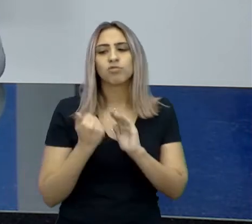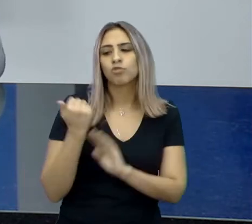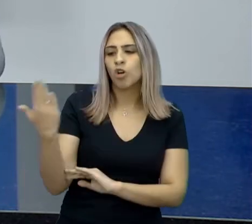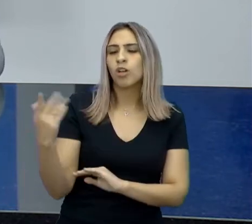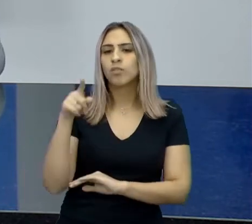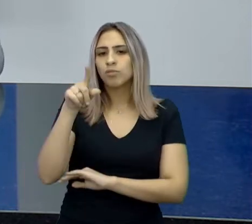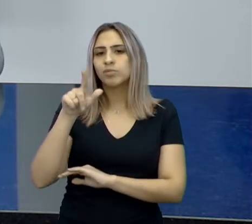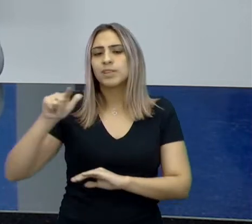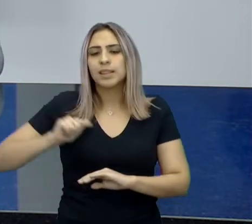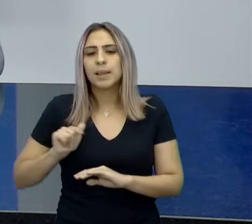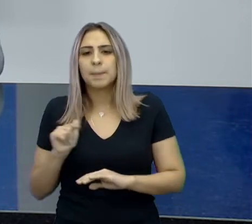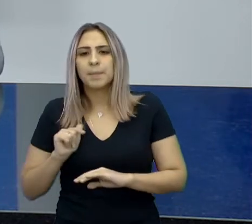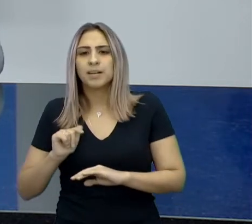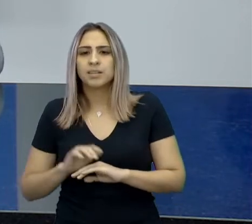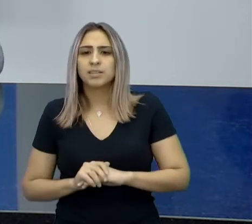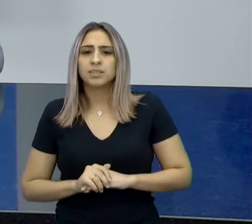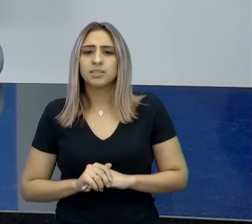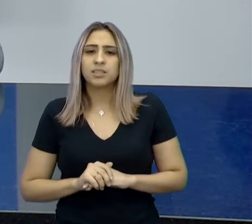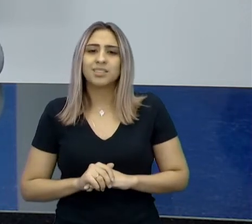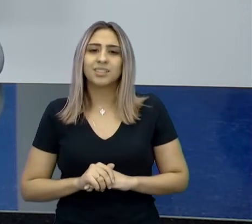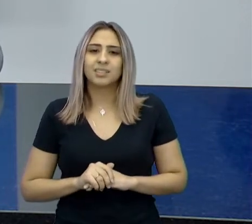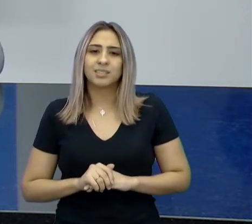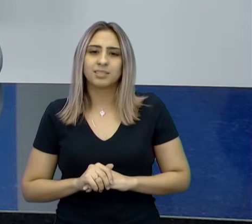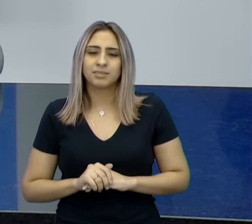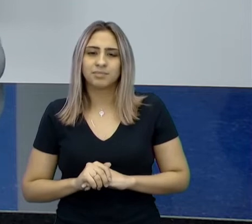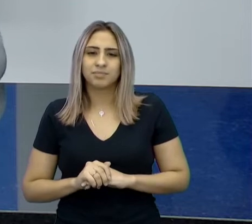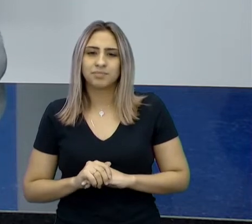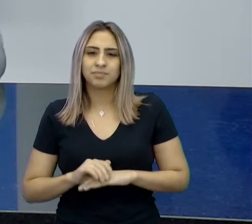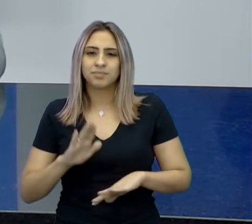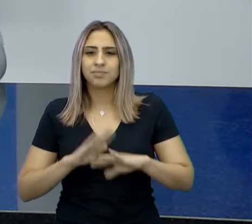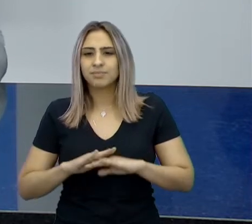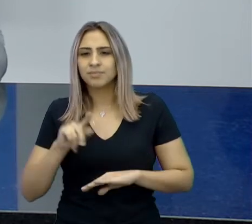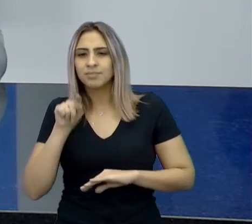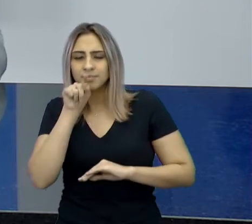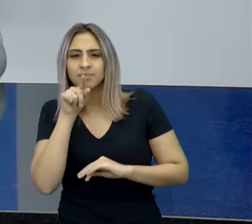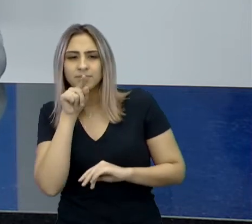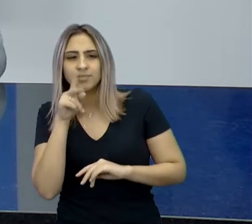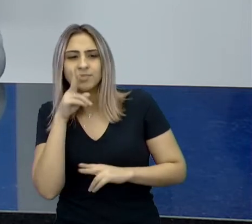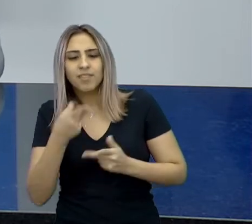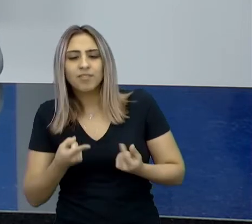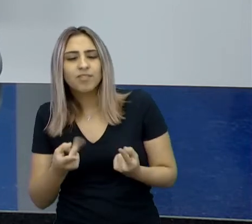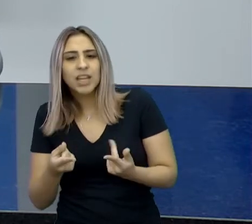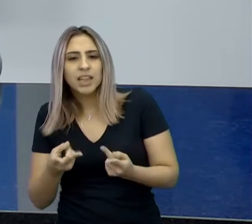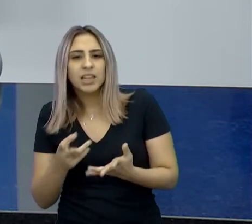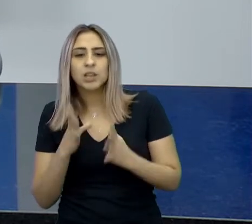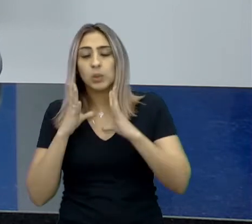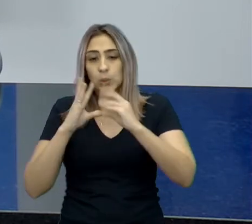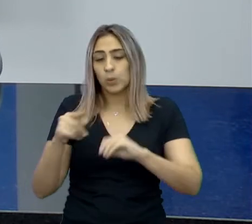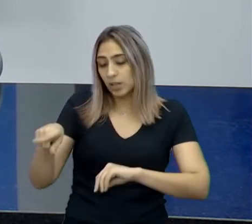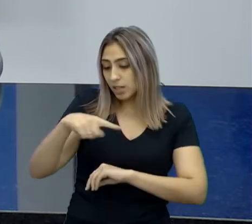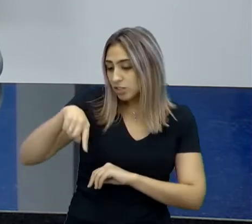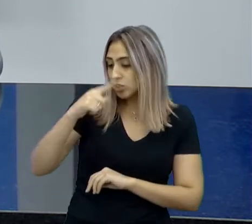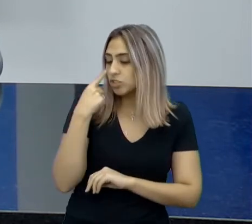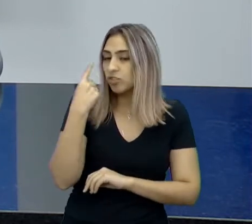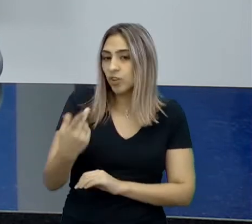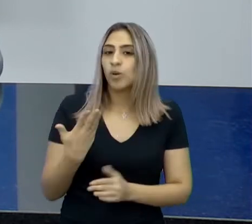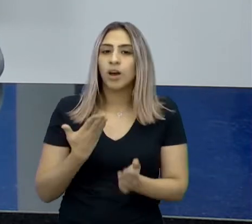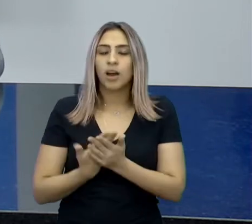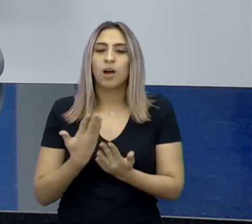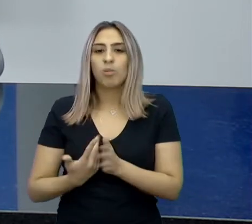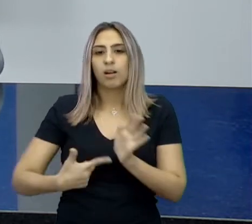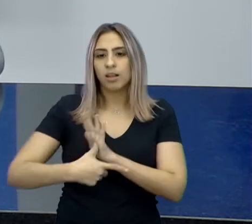aí você tem um déficit, né? Porque você está comprando mais do que você está vendendo. Tudo isso a gente viu na